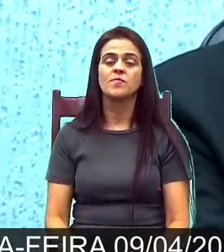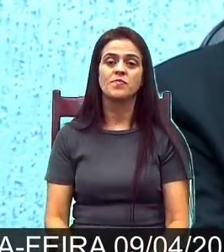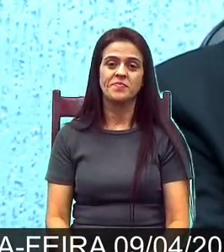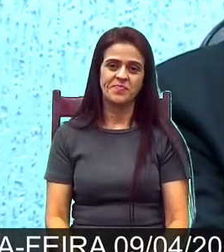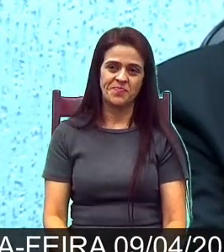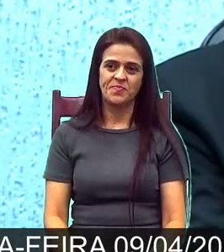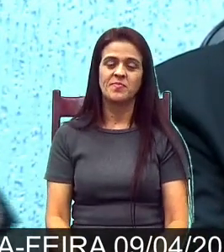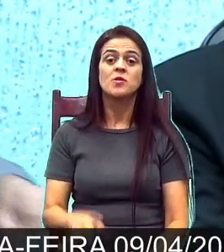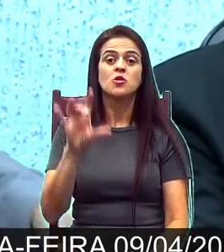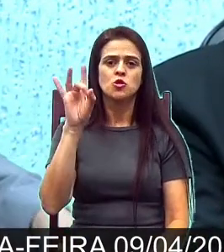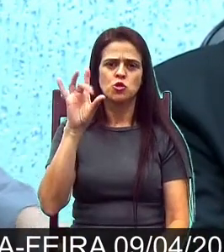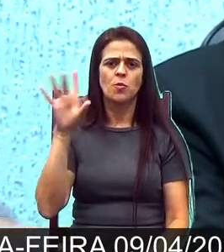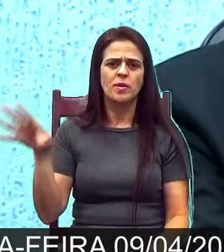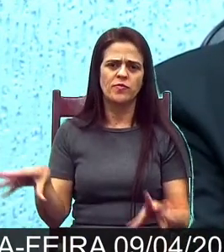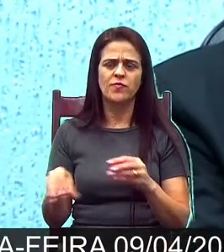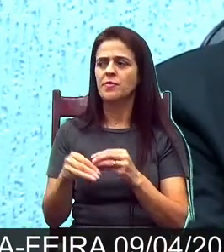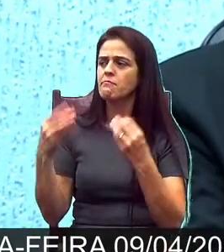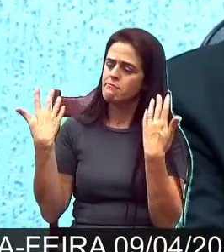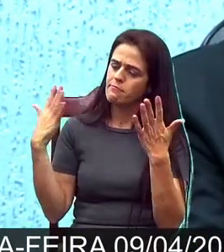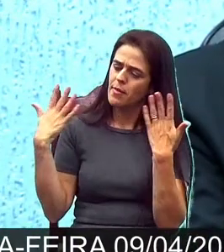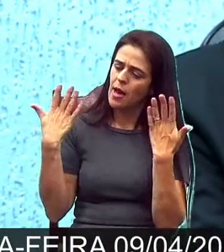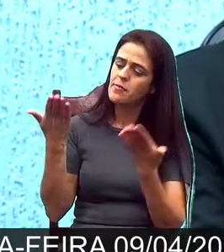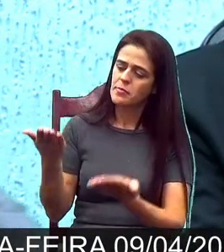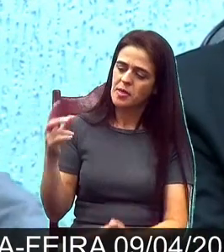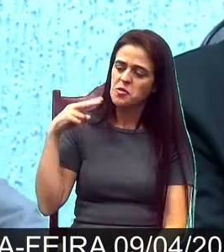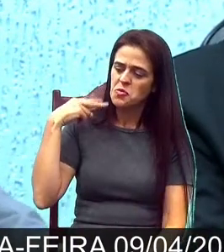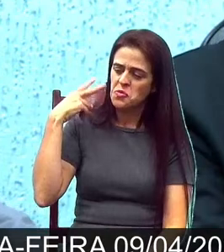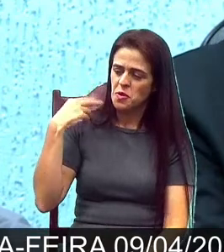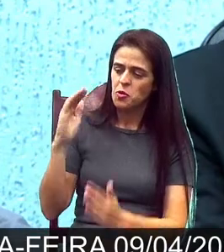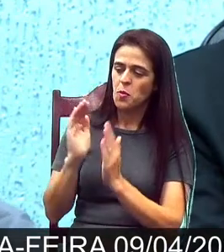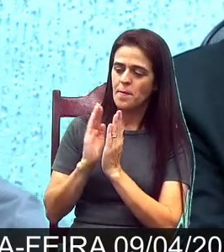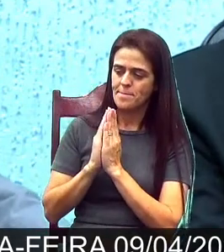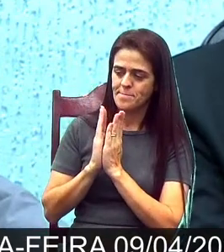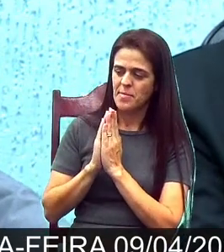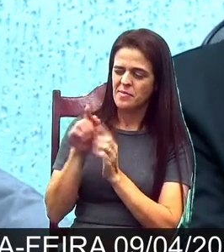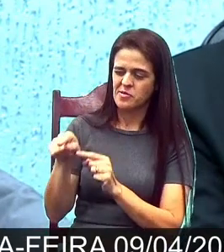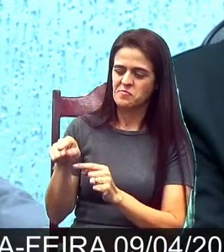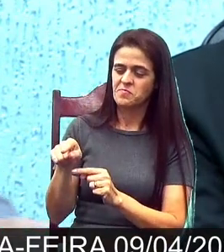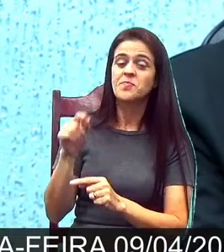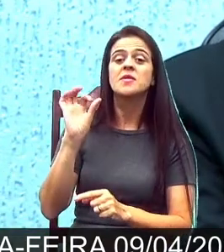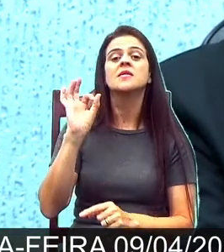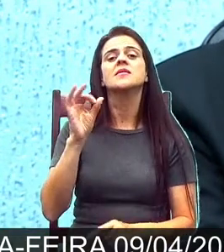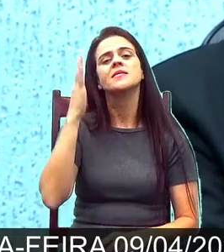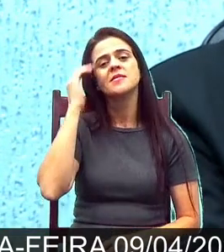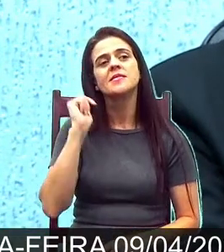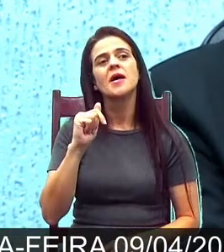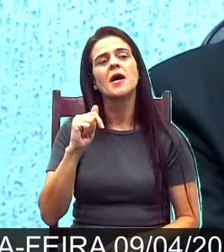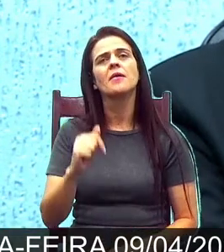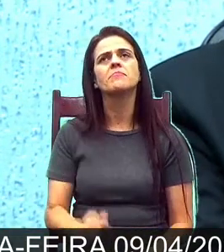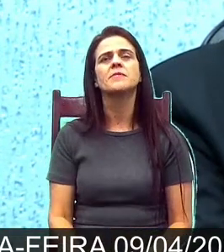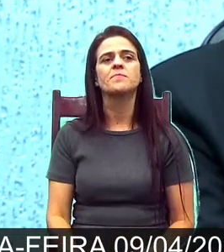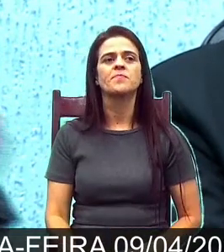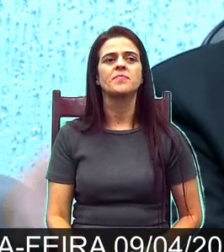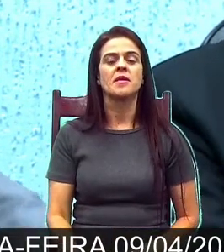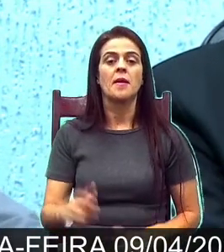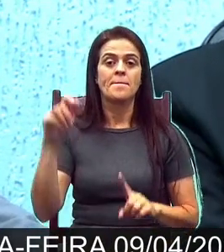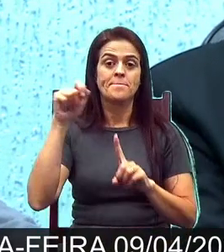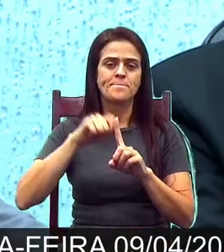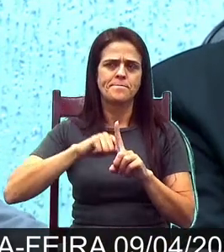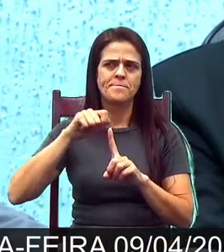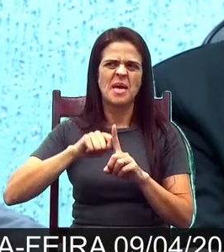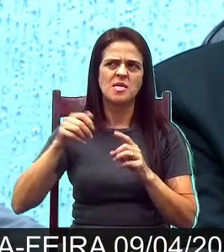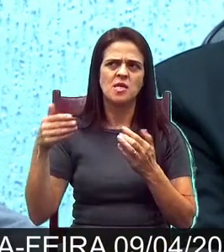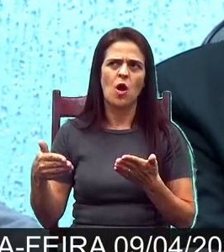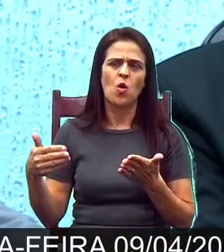apenas para finalizar, parabenizar o vereador Luiz Pamonheiro e dizer, vereador Luiz, que ainda esse mês, no mais